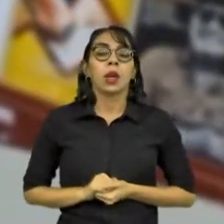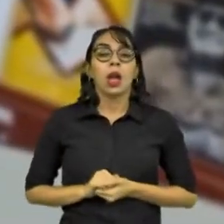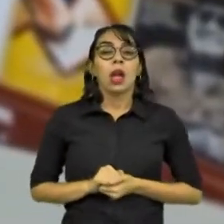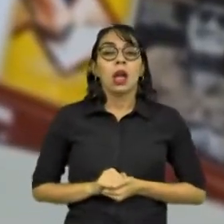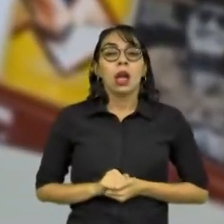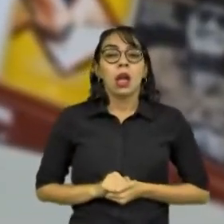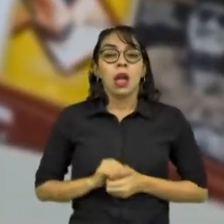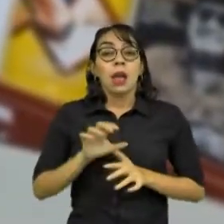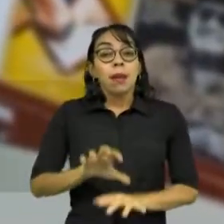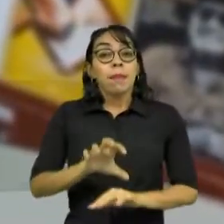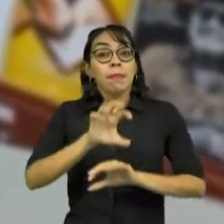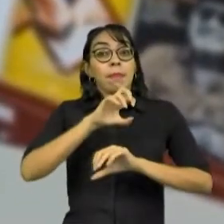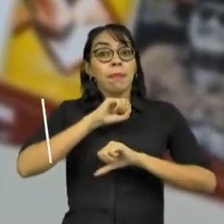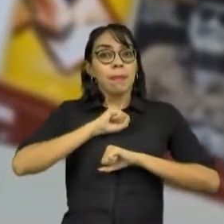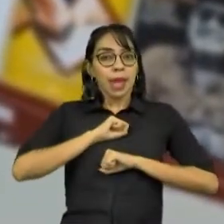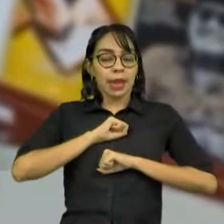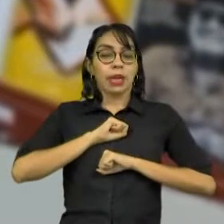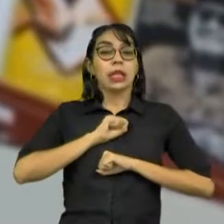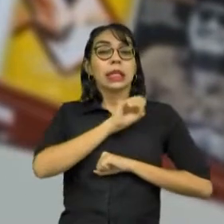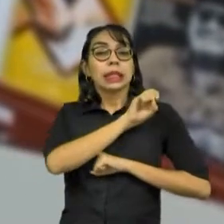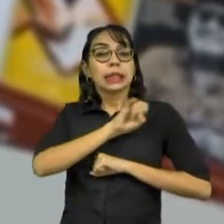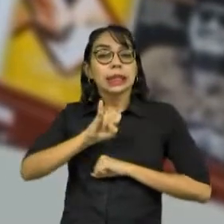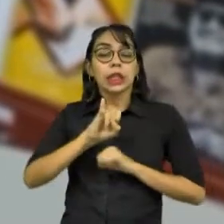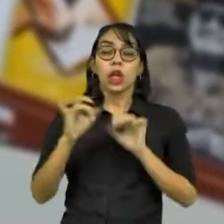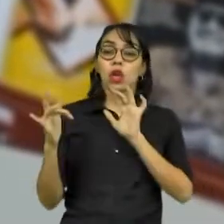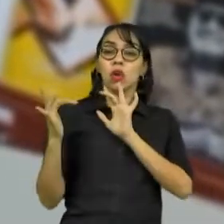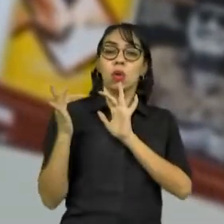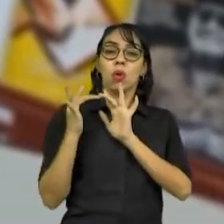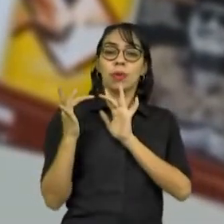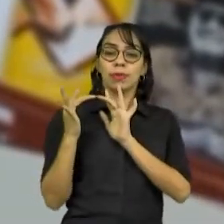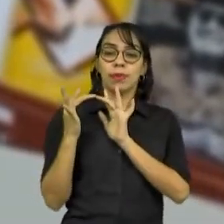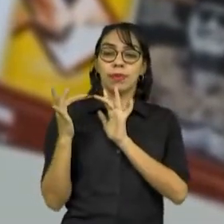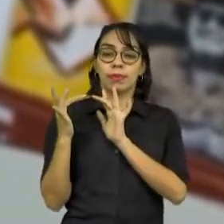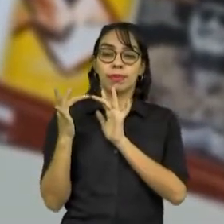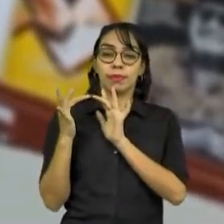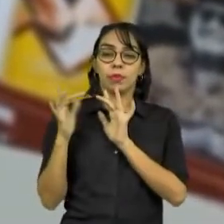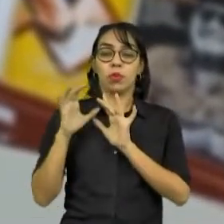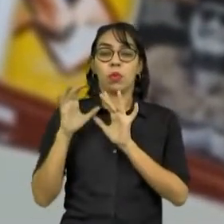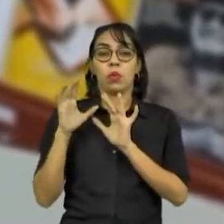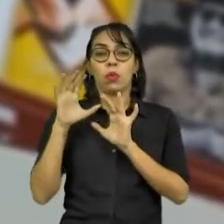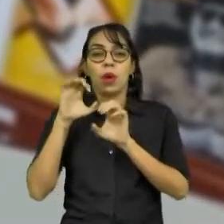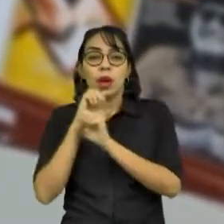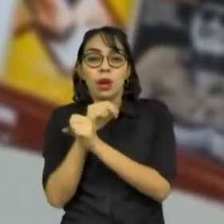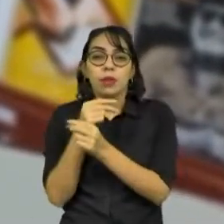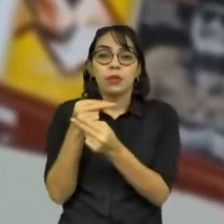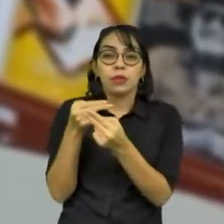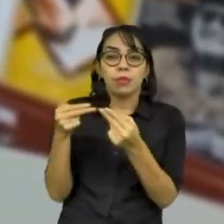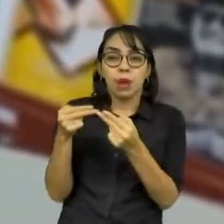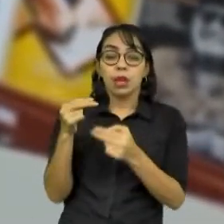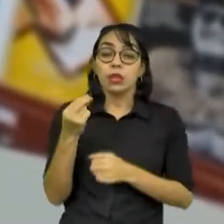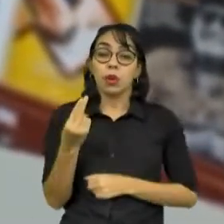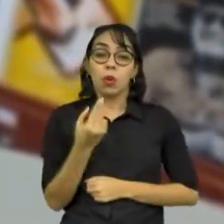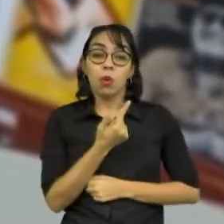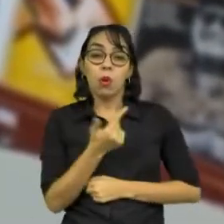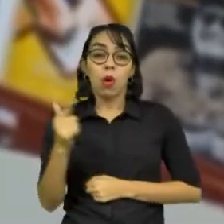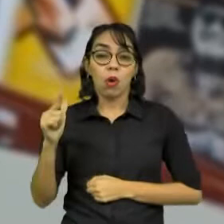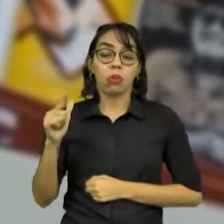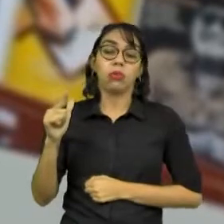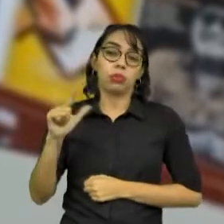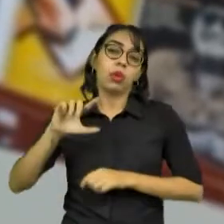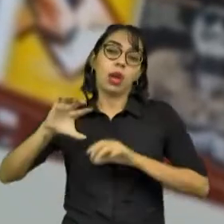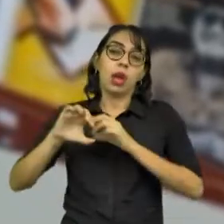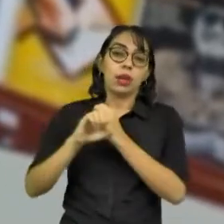se infectam quando elas têm contato muito próximo com animais ou com outros animais, que não só os macacos